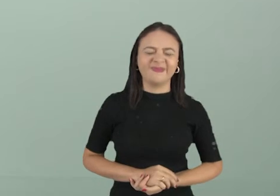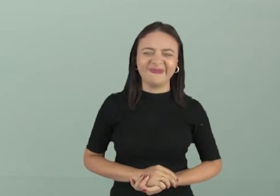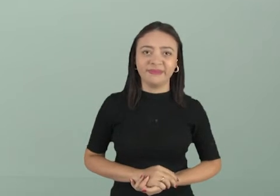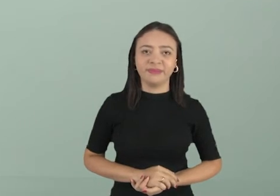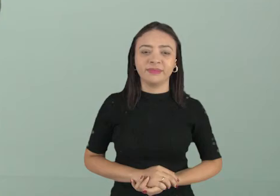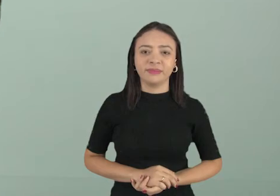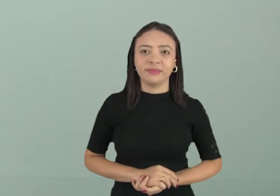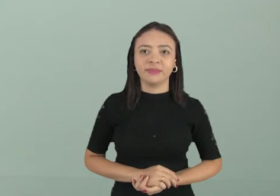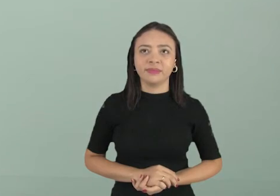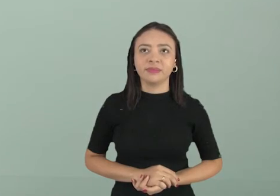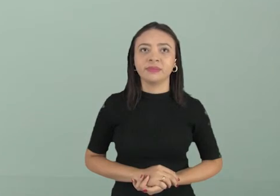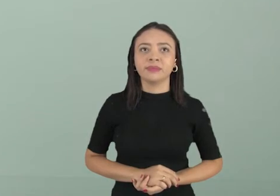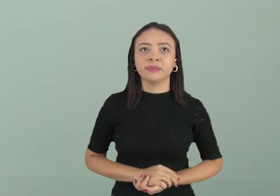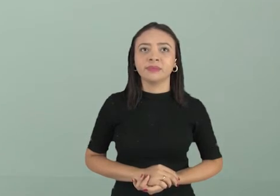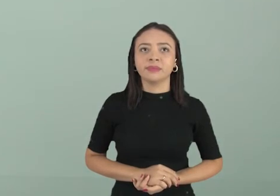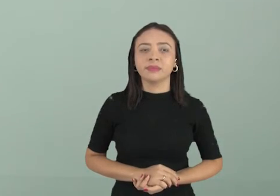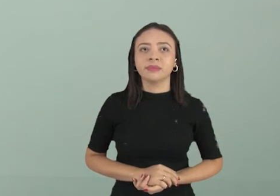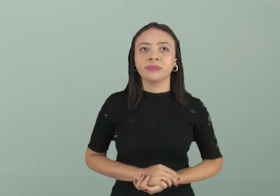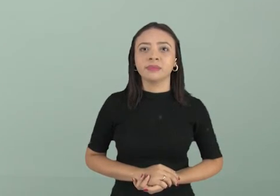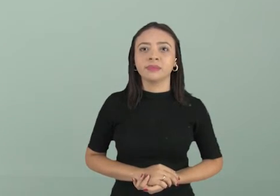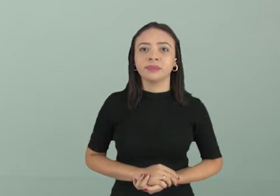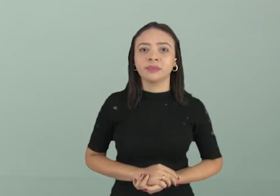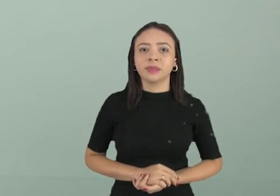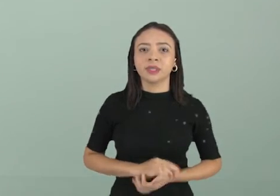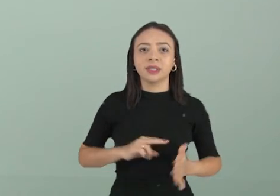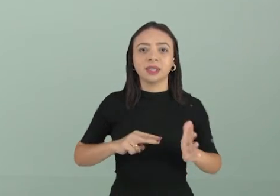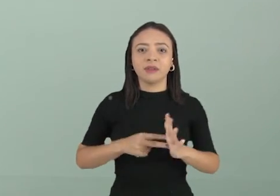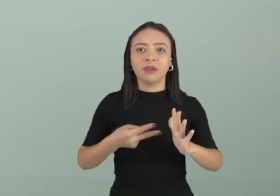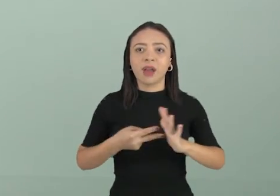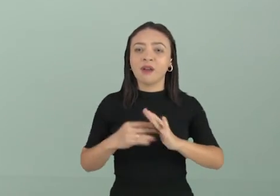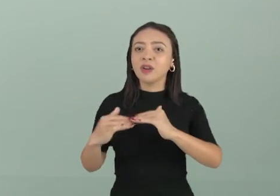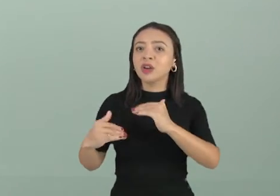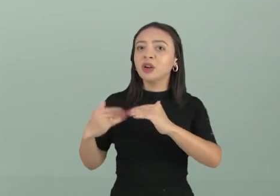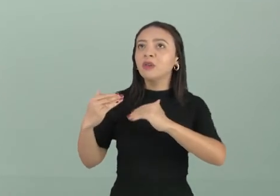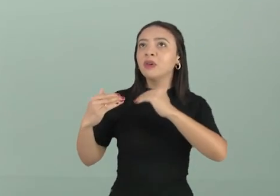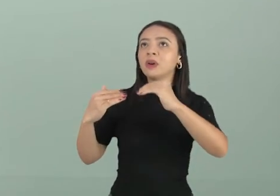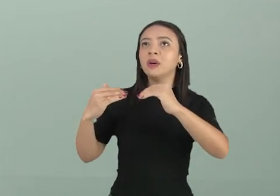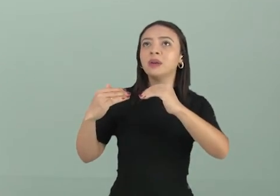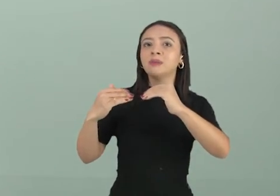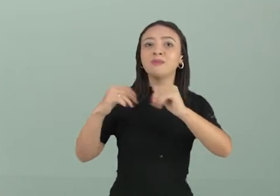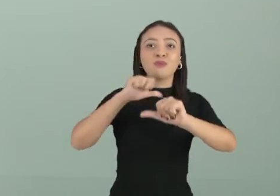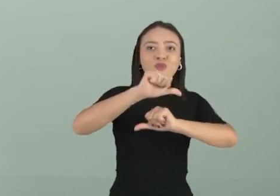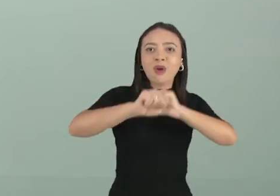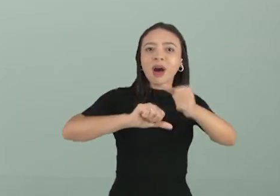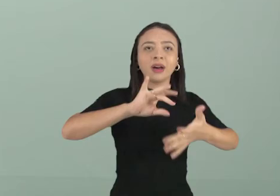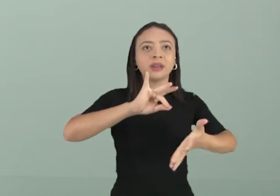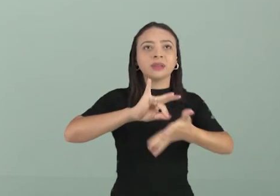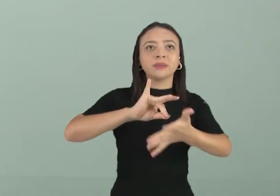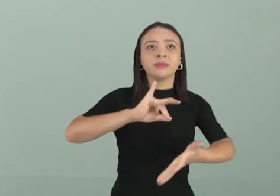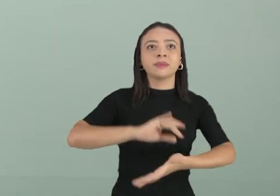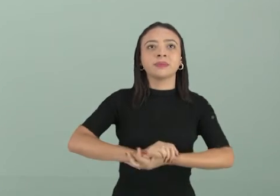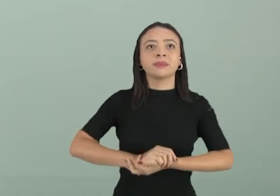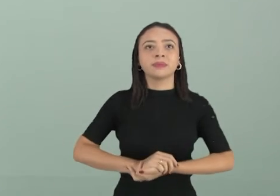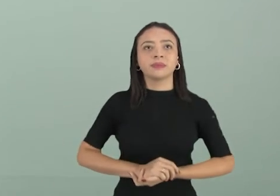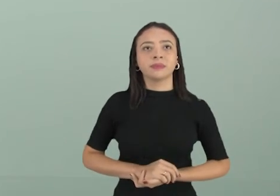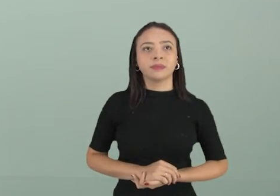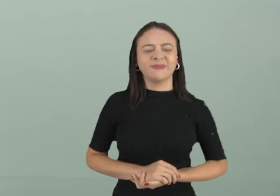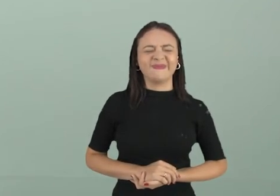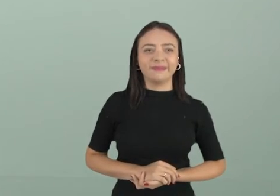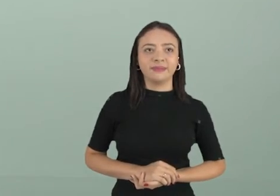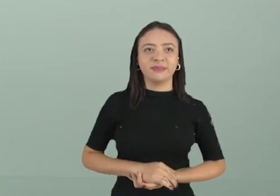questão dela é mudar, evoluir, passar para outro patamar, ok? Na B, nós